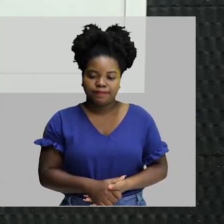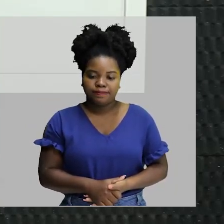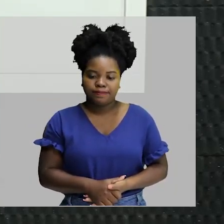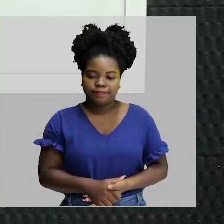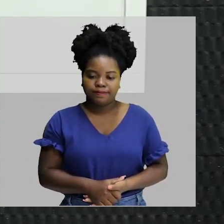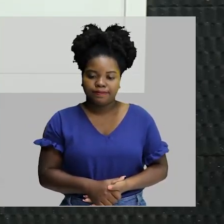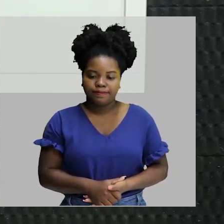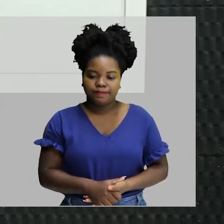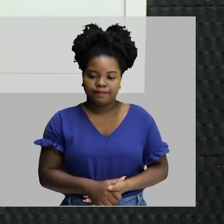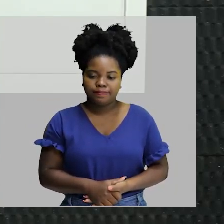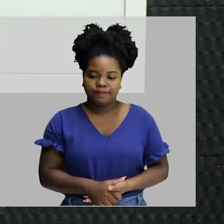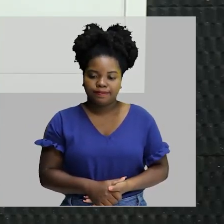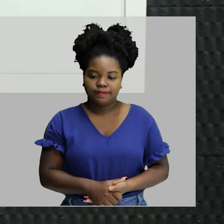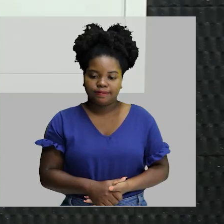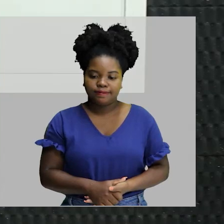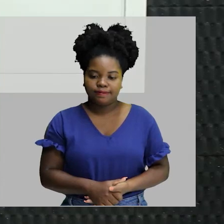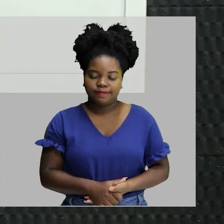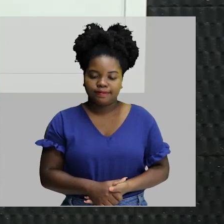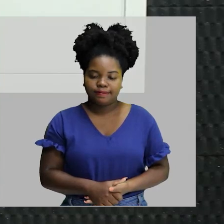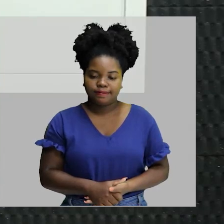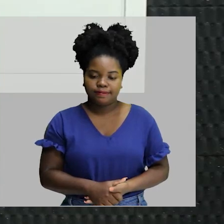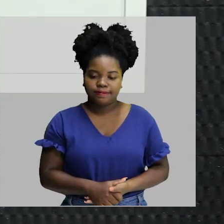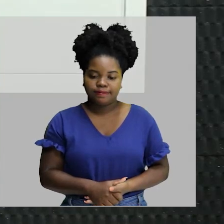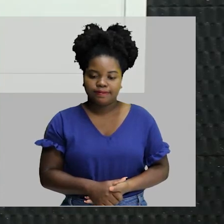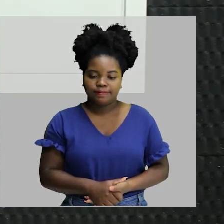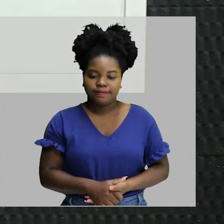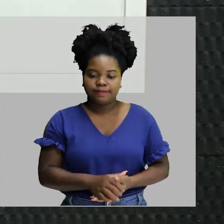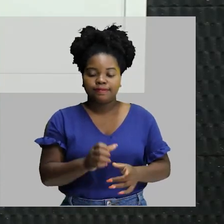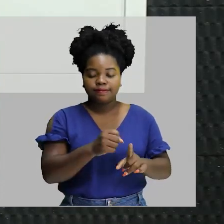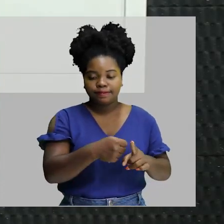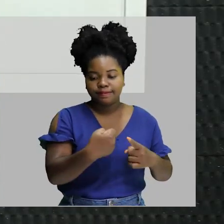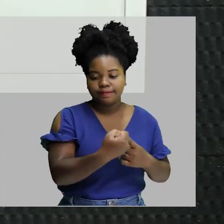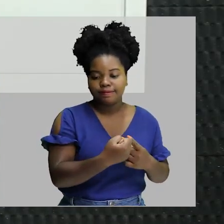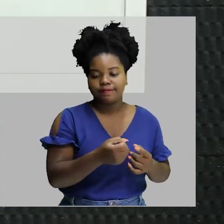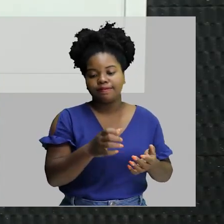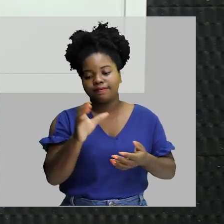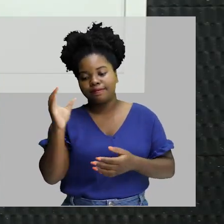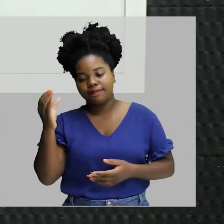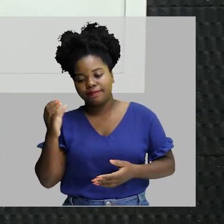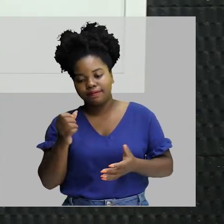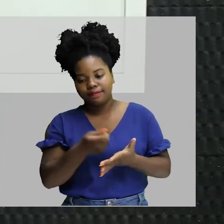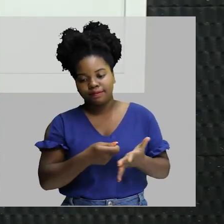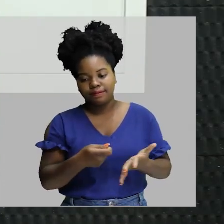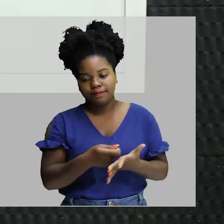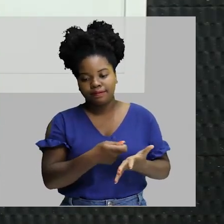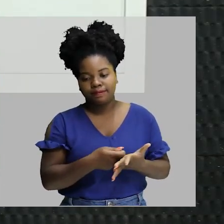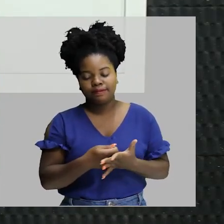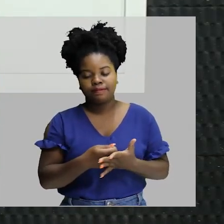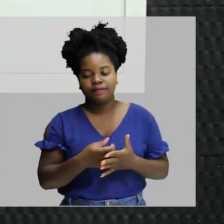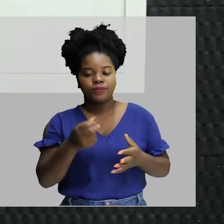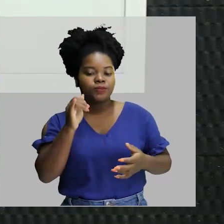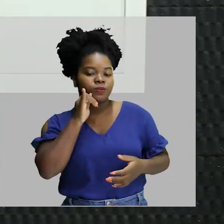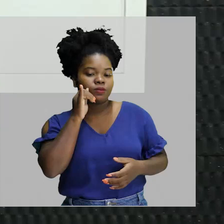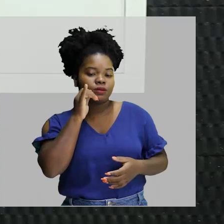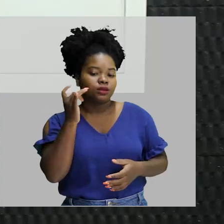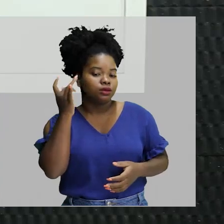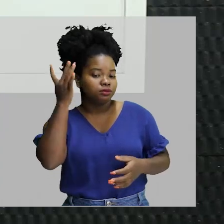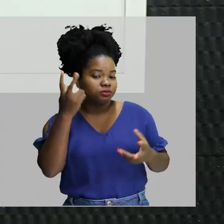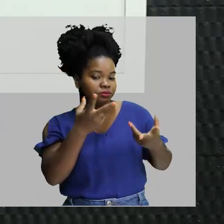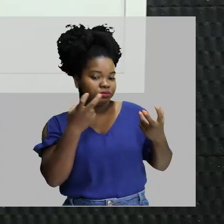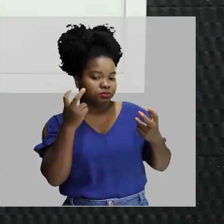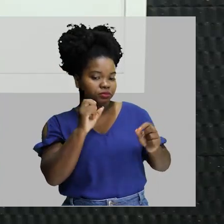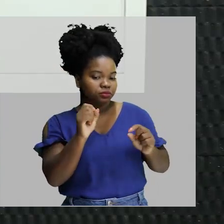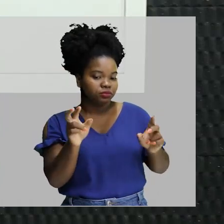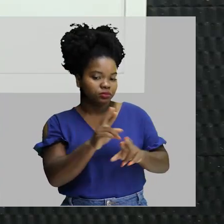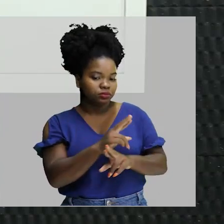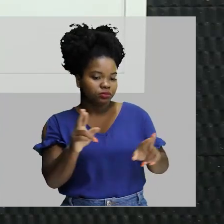Certo? Bom, esse determinismo social, como exemplo, ele é facilmente percebido